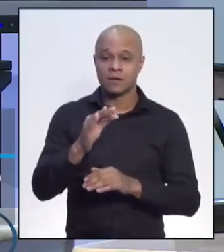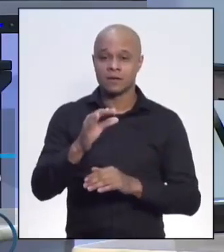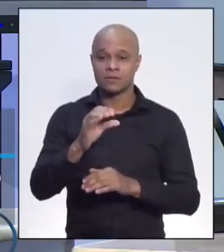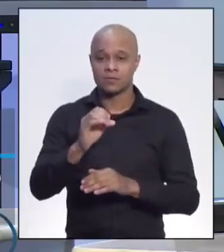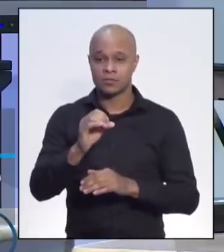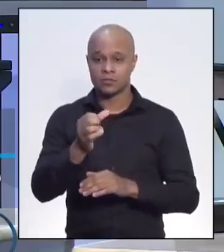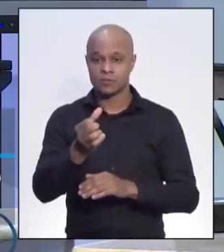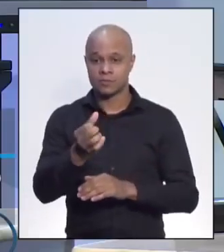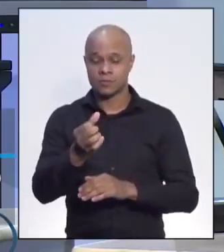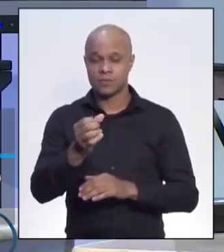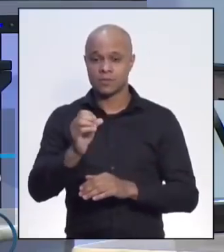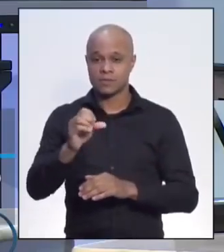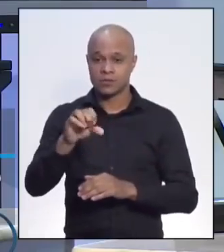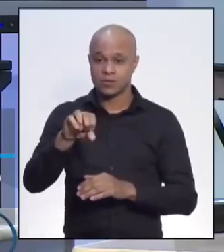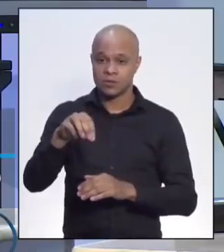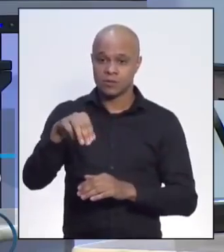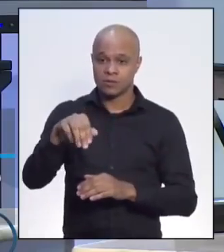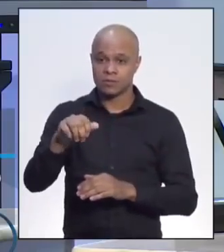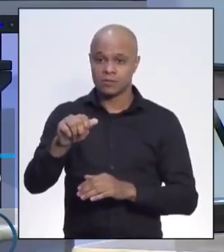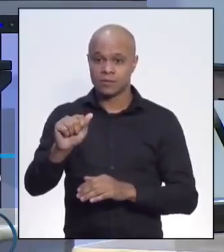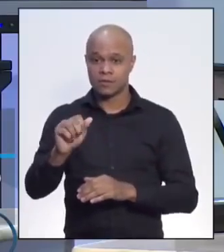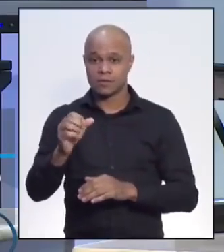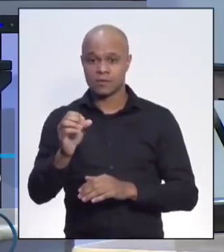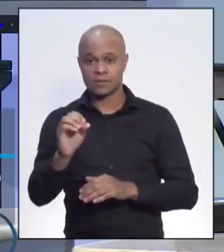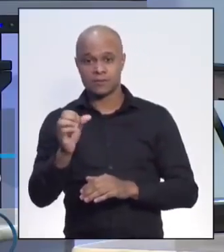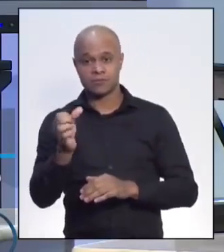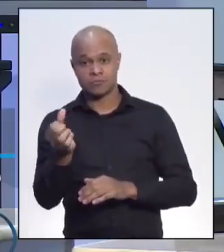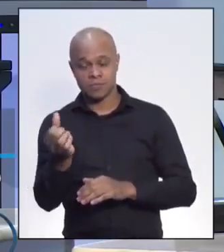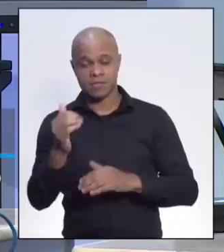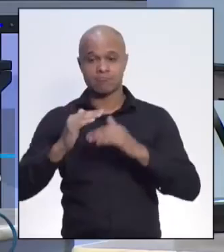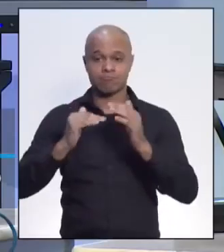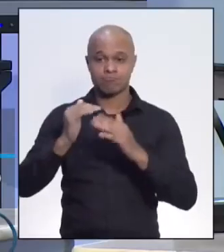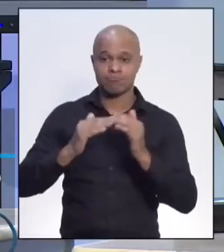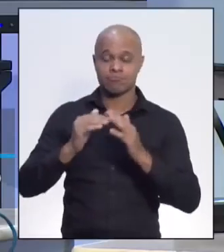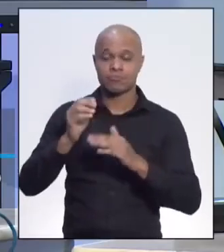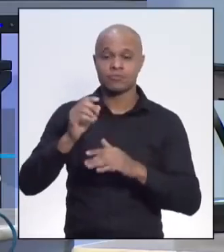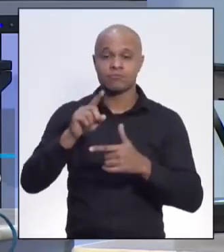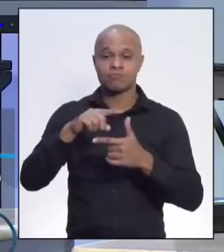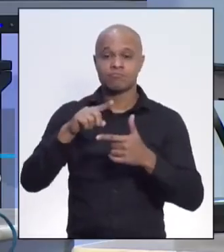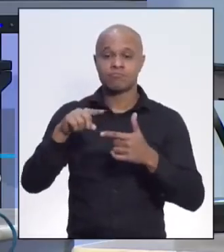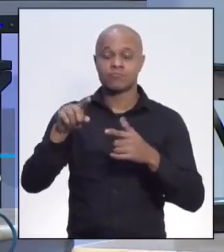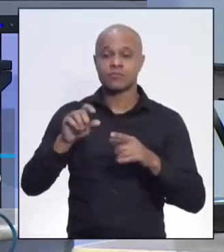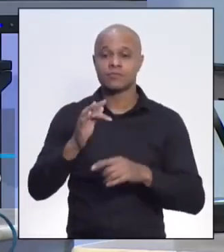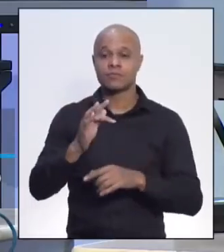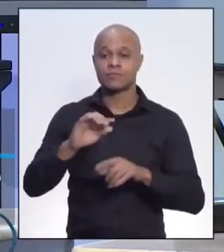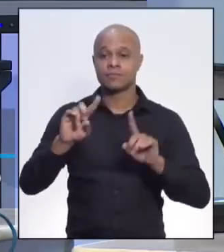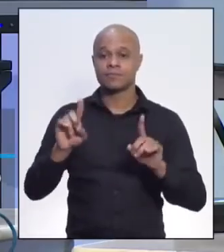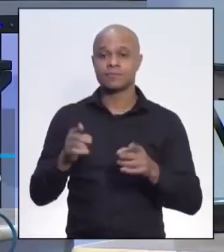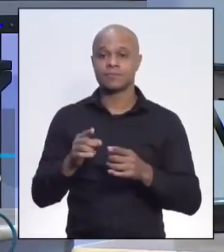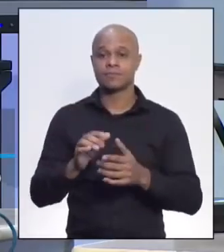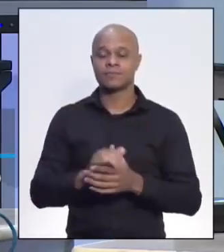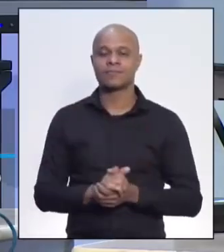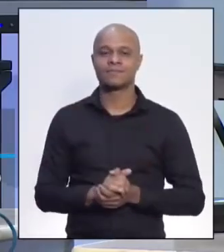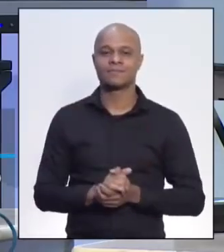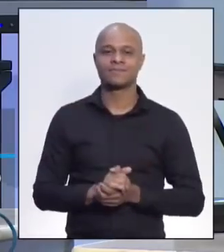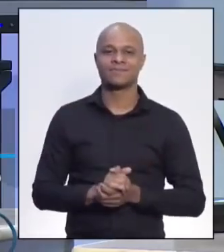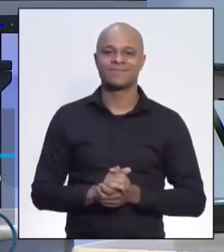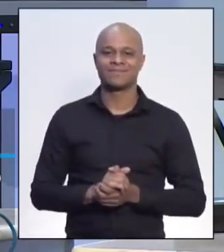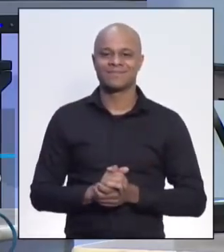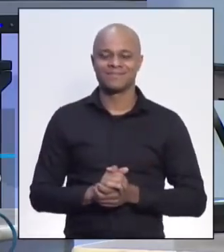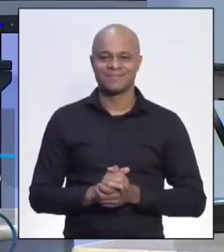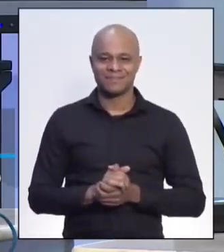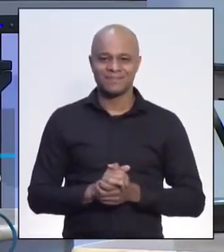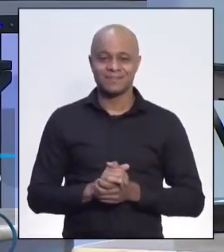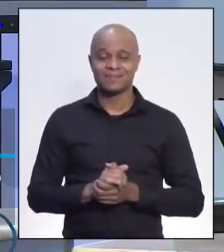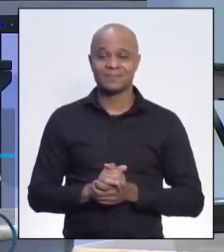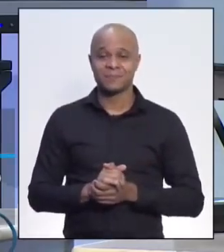0609 MA 06. Gráficos de funções e funções. Então, na segunda-feira,